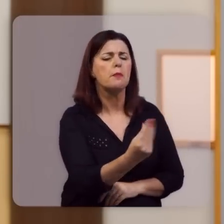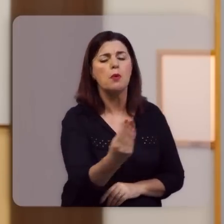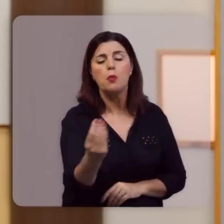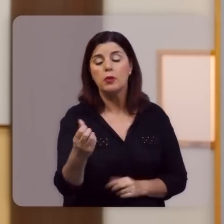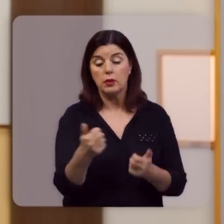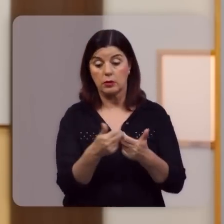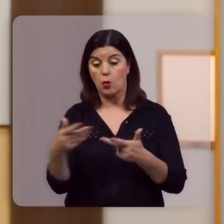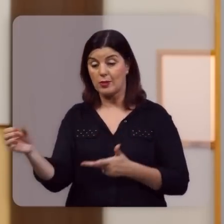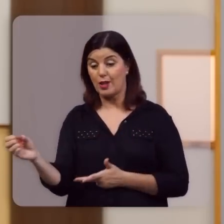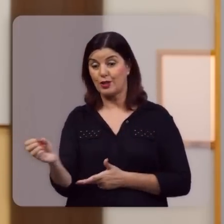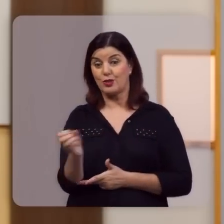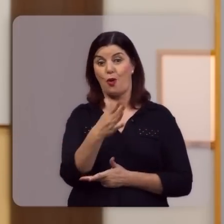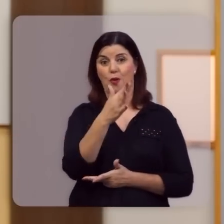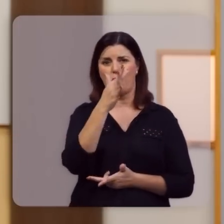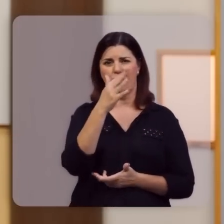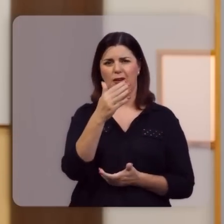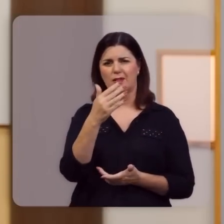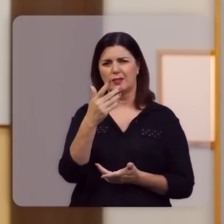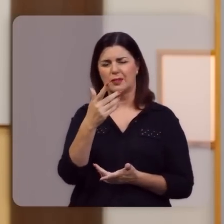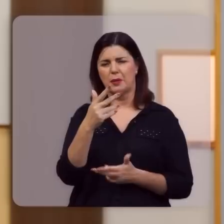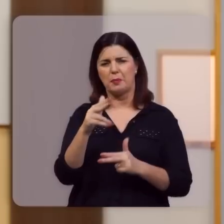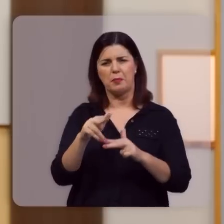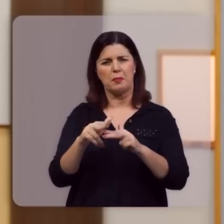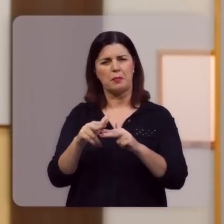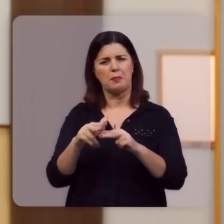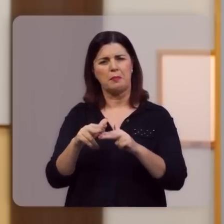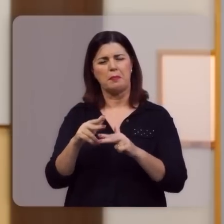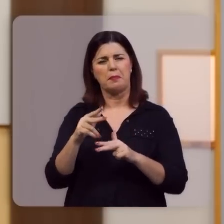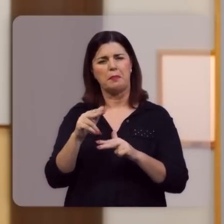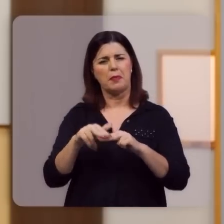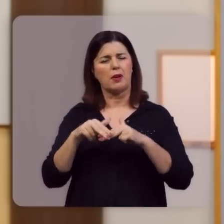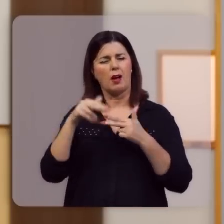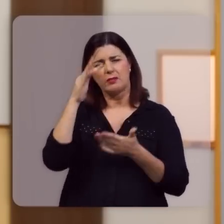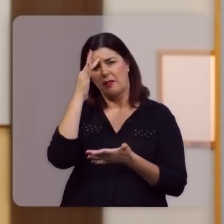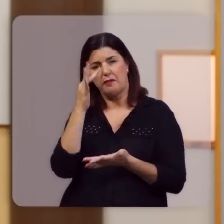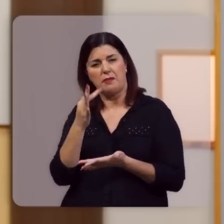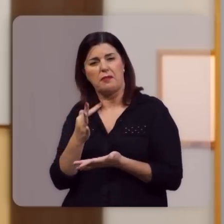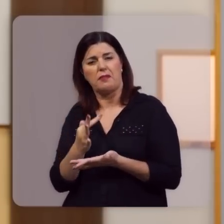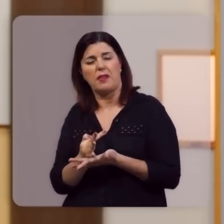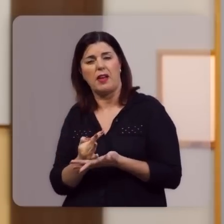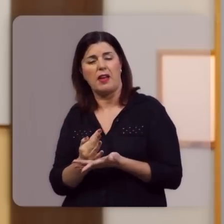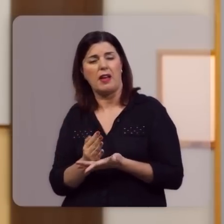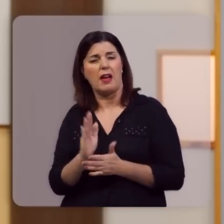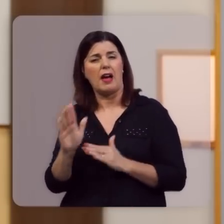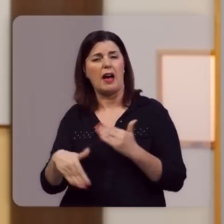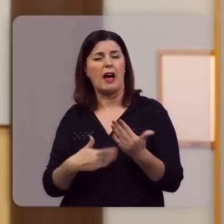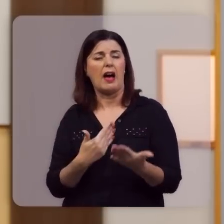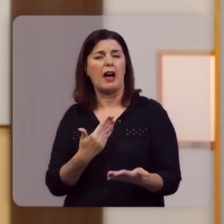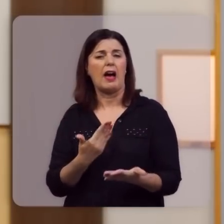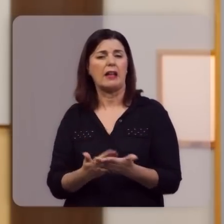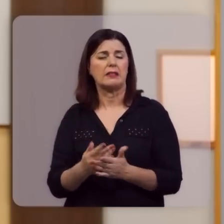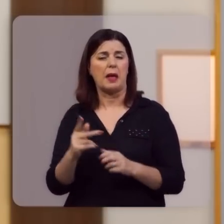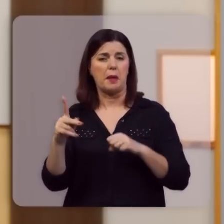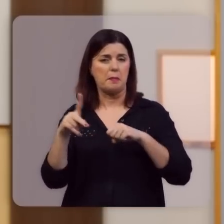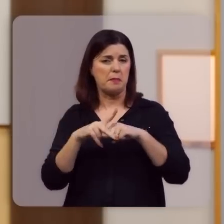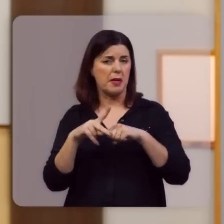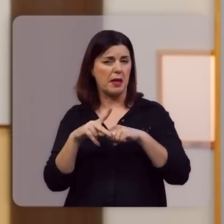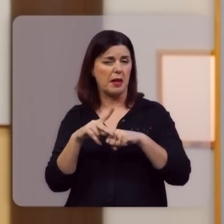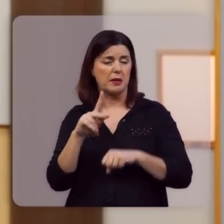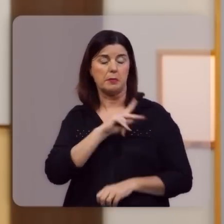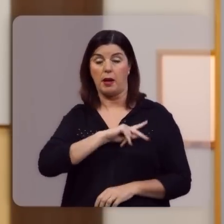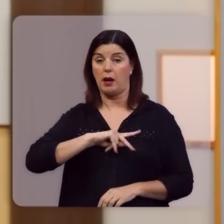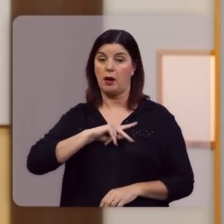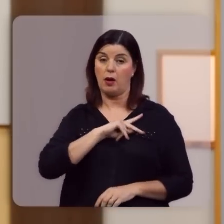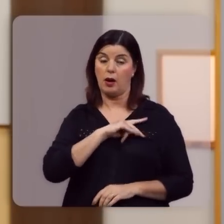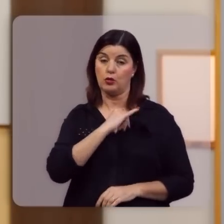muitas novidades no mercado da fé, até na linguagem do apóstolo Pedro, a melhor, do